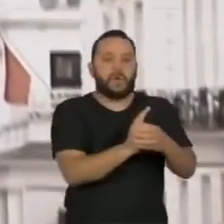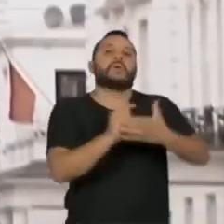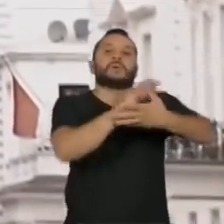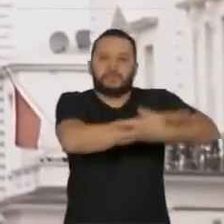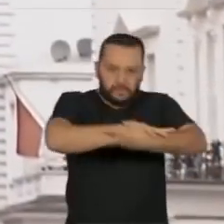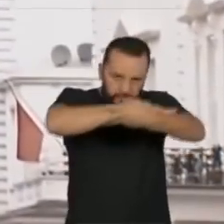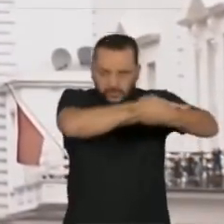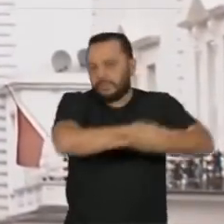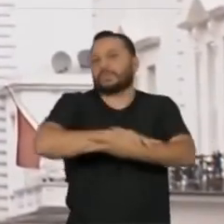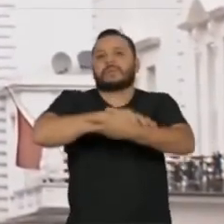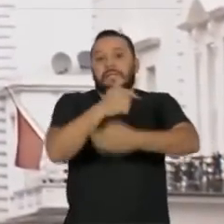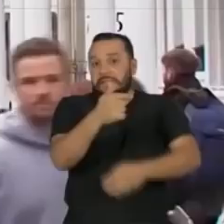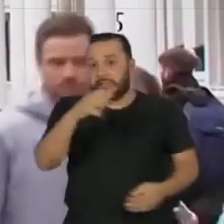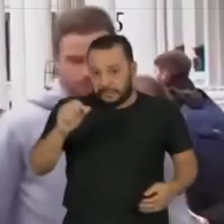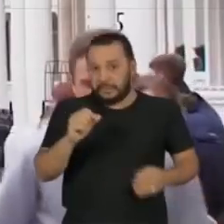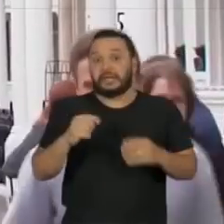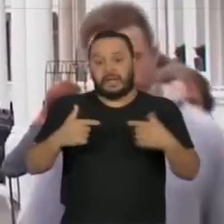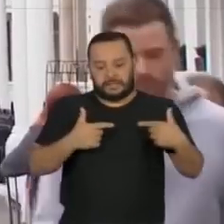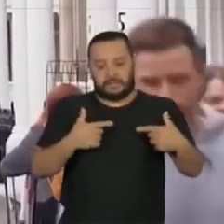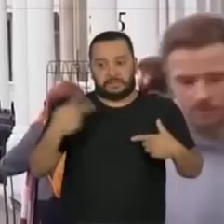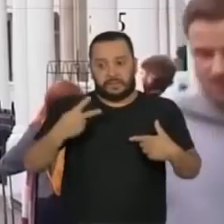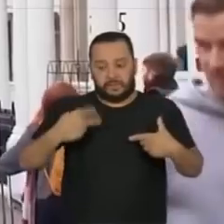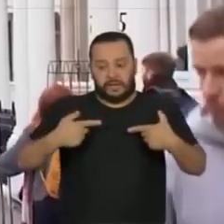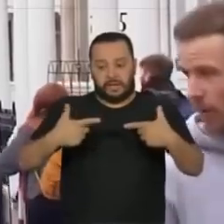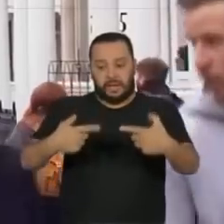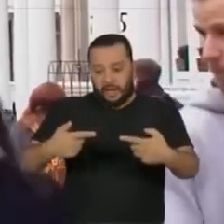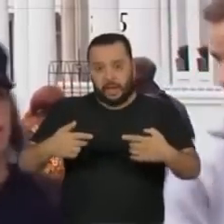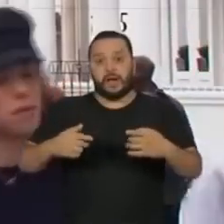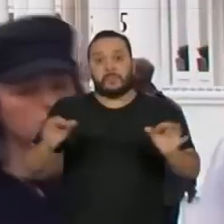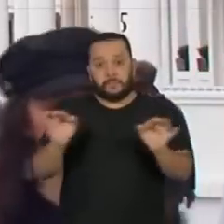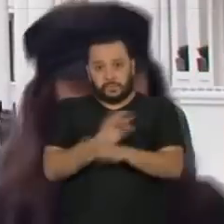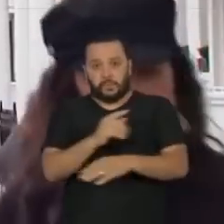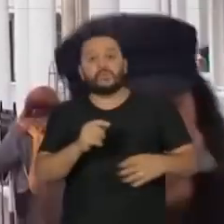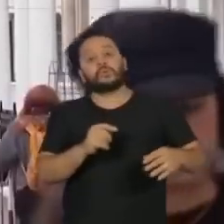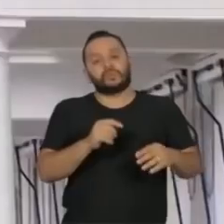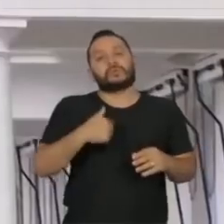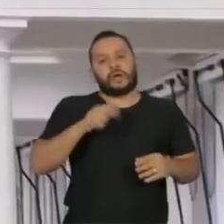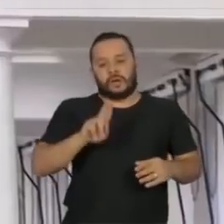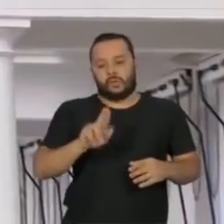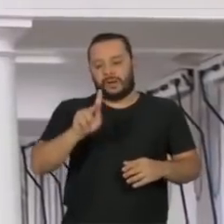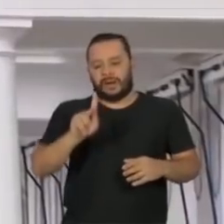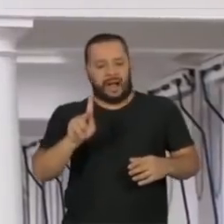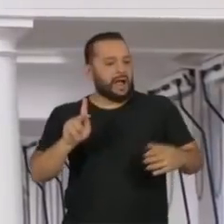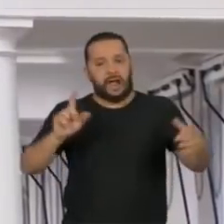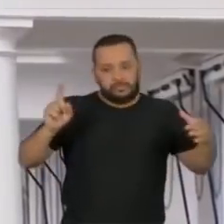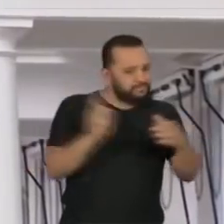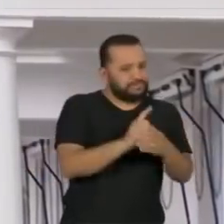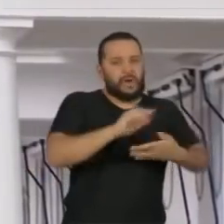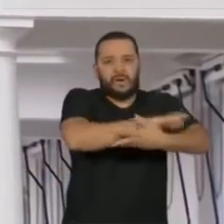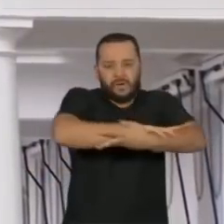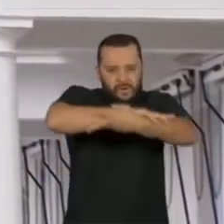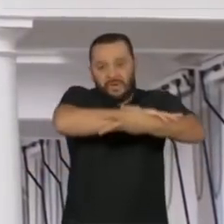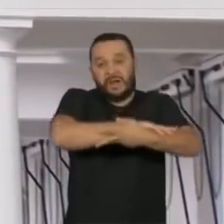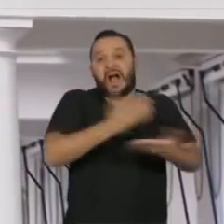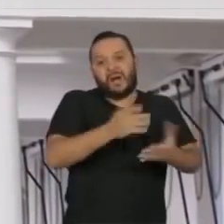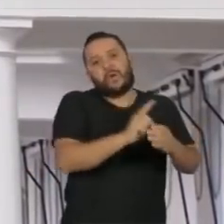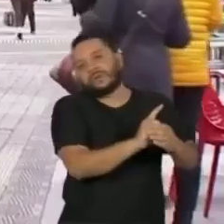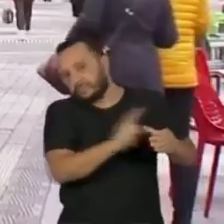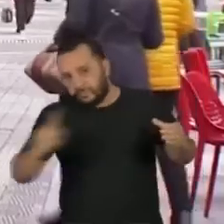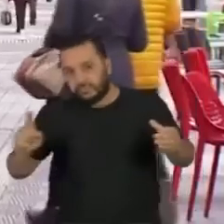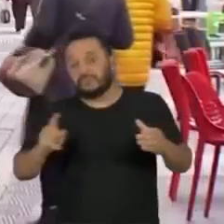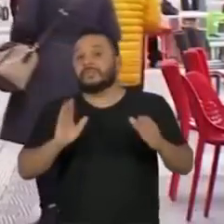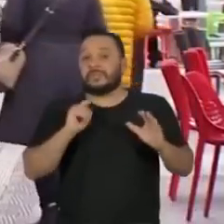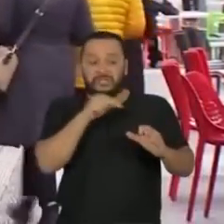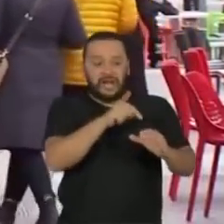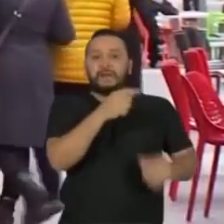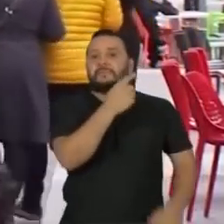Europa, após o final da Segunda Guerra, o Reino Unido deixa de ser parte do bloco europeu, do qual faz parte desde 1973,